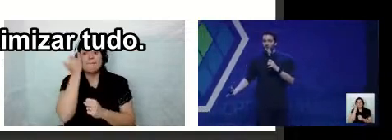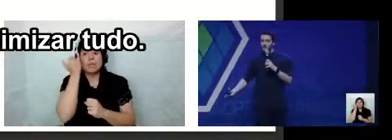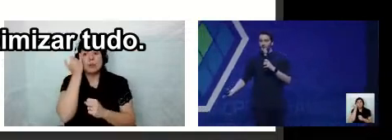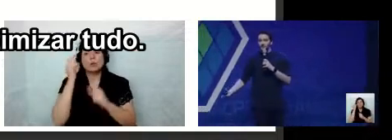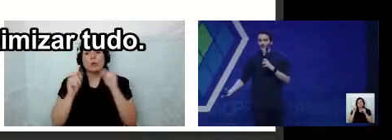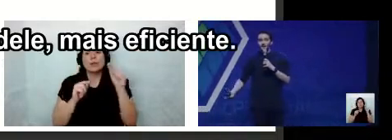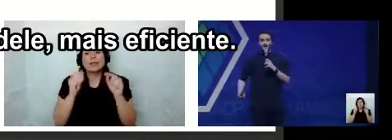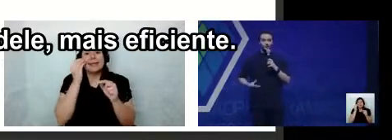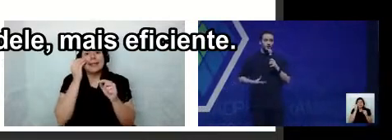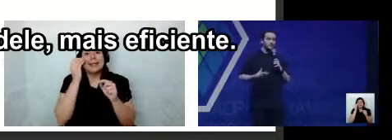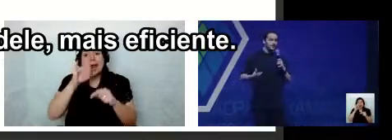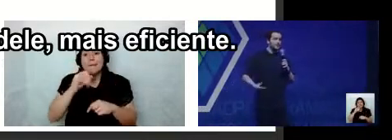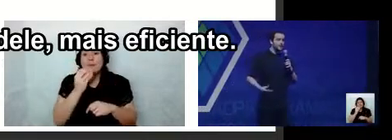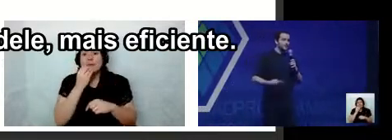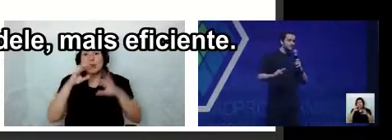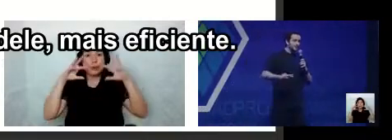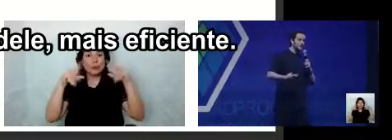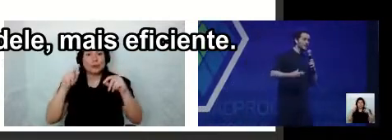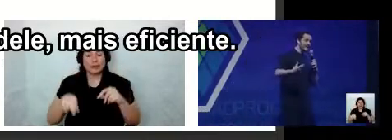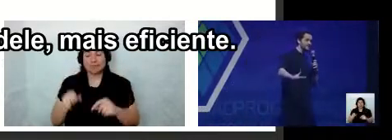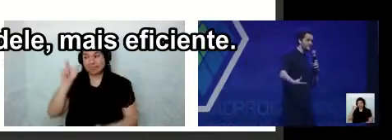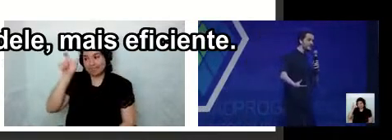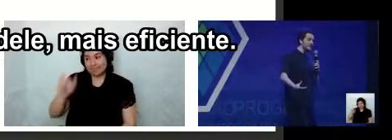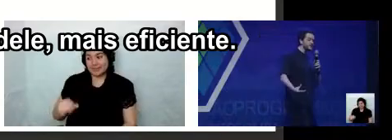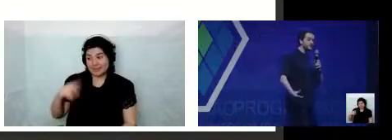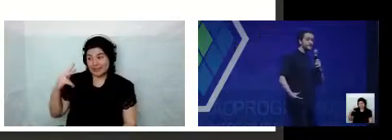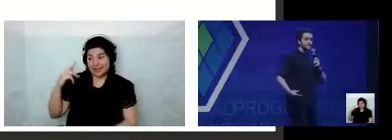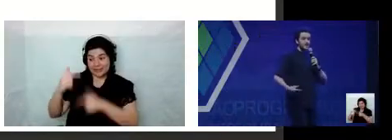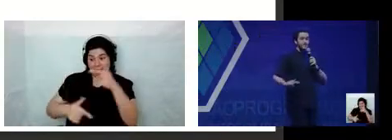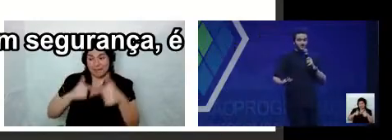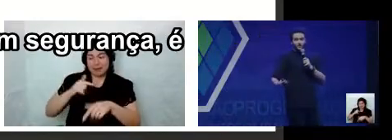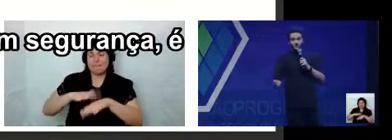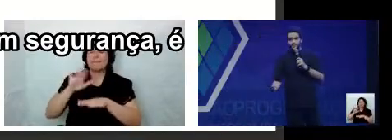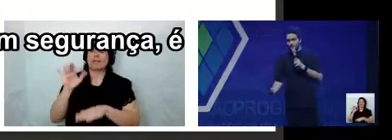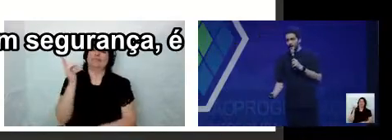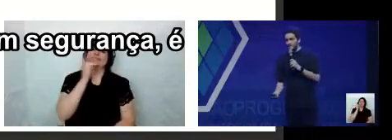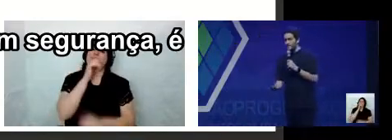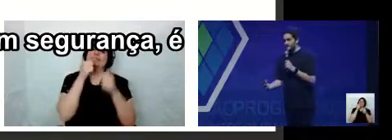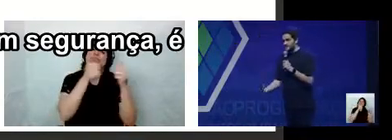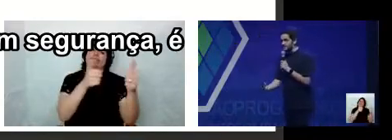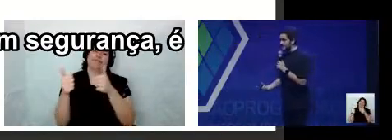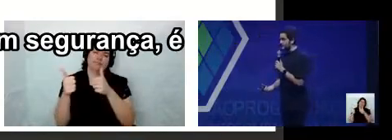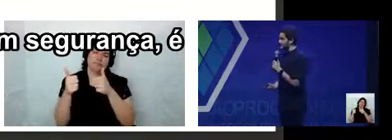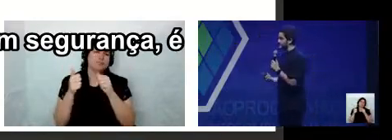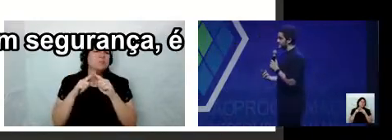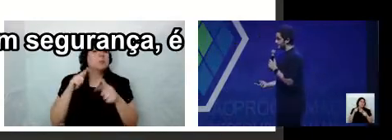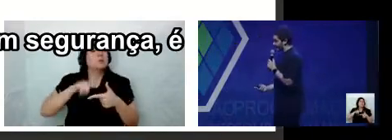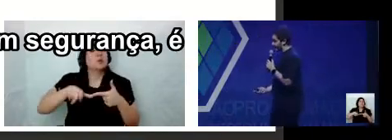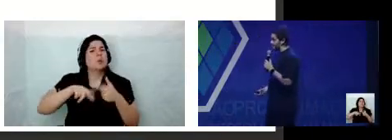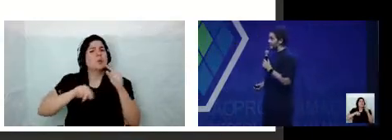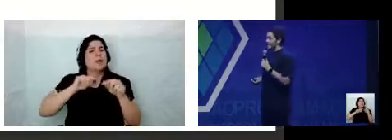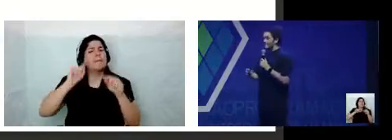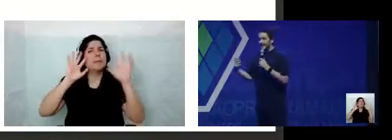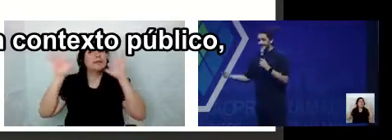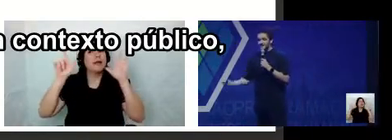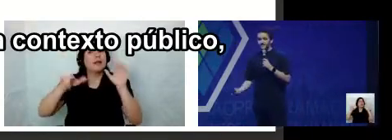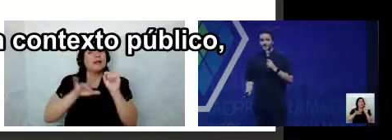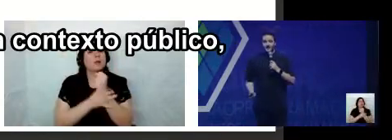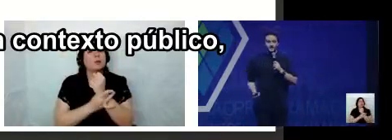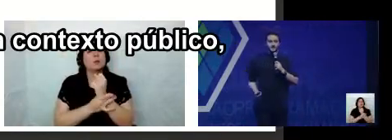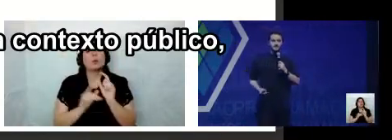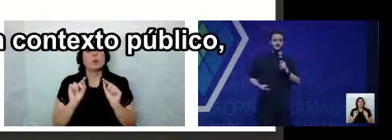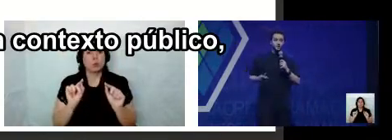engenheiro que tenta otimizar tudo, e aí ele torna o trabalho dele, o dia a dia dele, mais eficiente. Mas o grande problema, pensando em segurança, é...